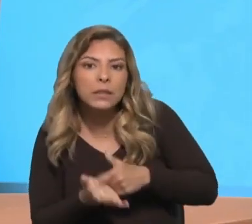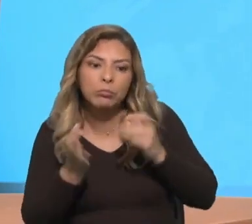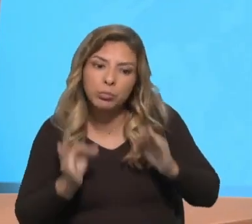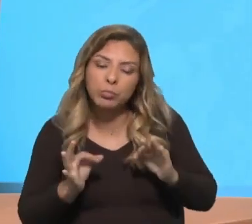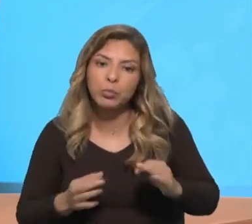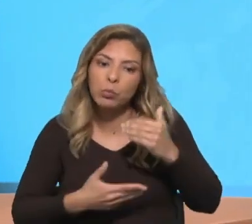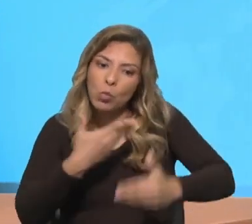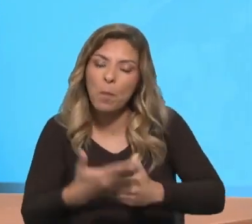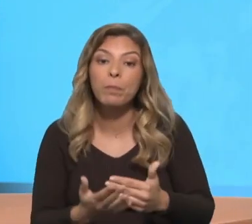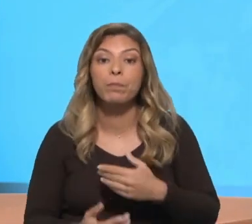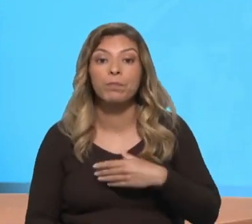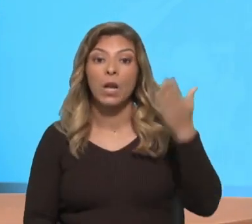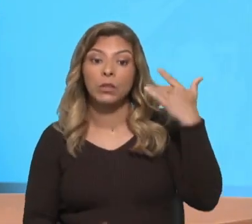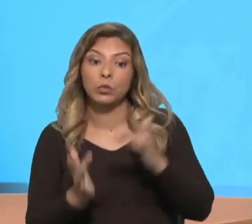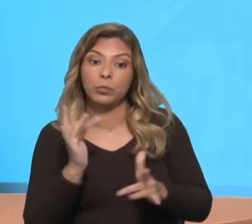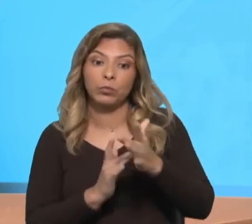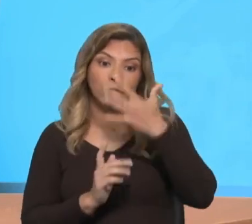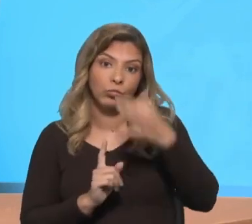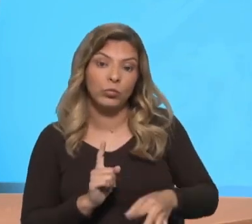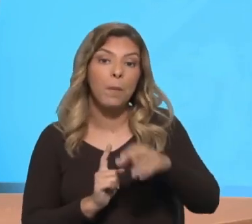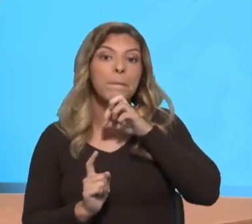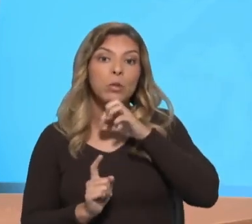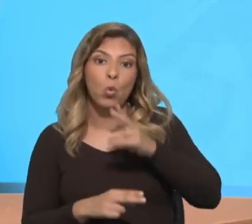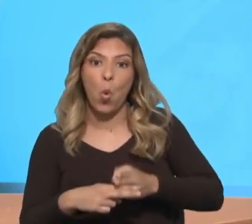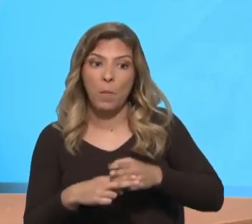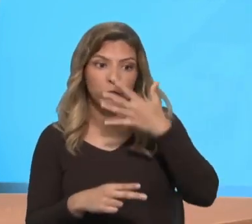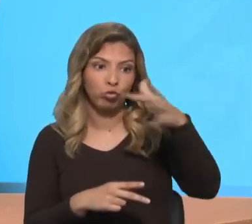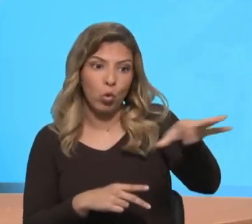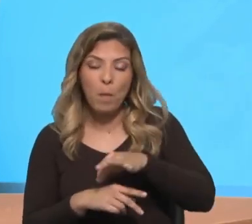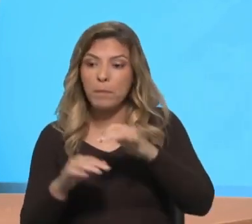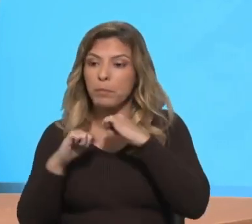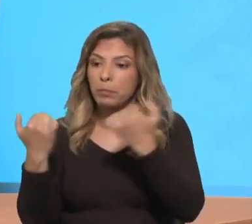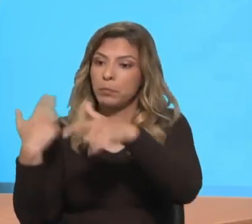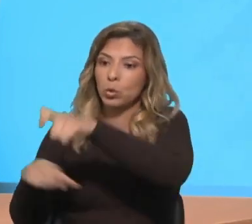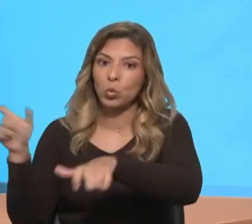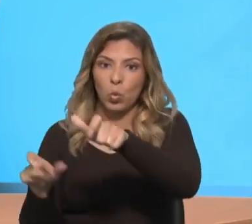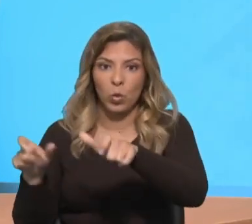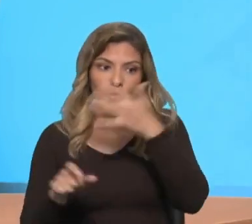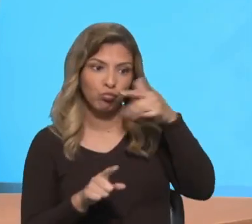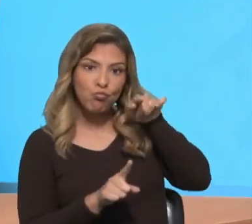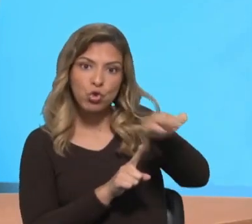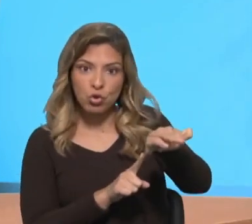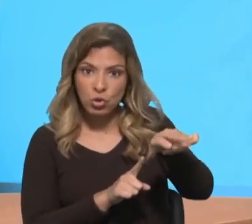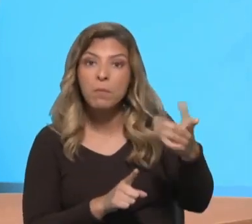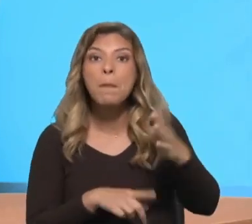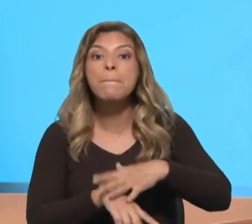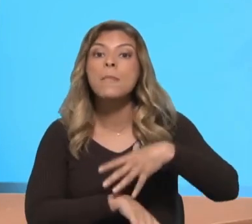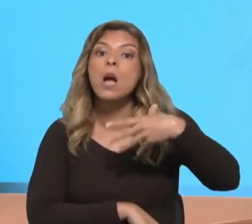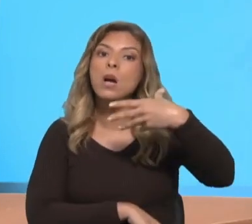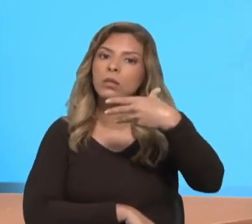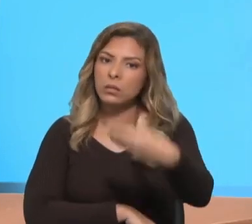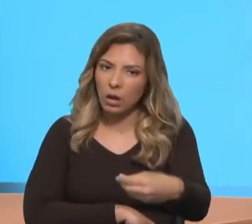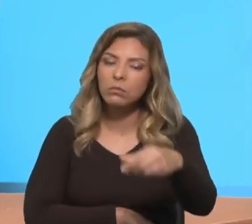nos primeiros séculos do cristianismo, o Bispo de Roma era escolhido pelo povo e pelo clero de Roma, sendo mais tarde